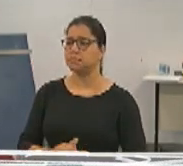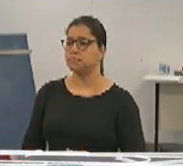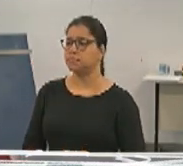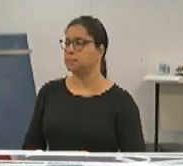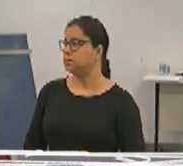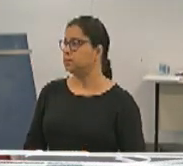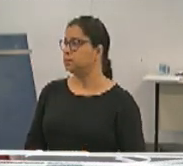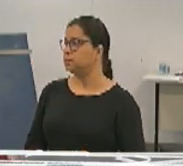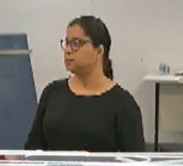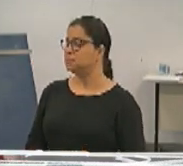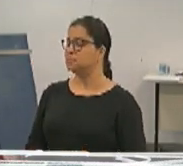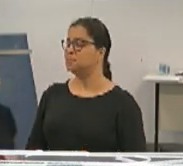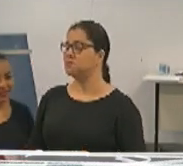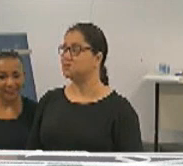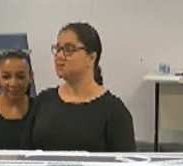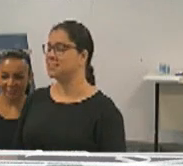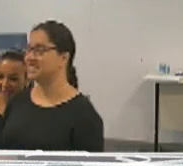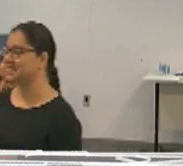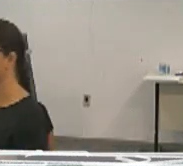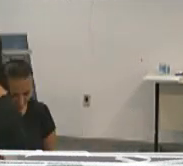um minuto para a pergunta.